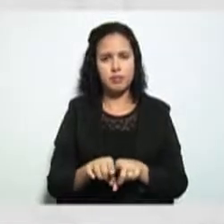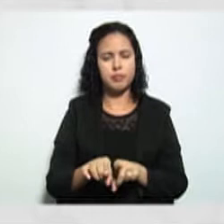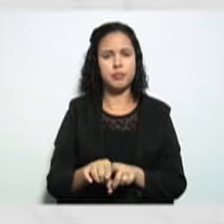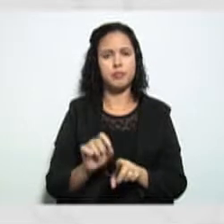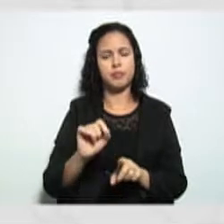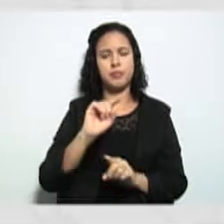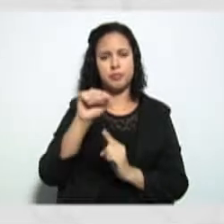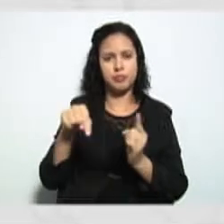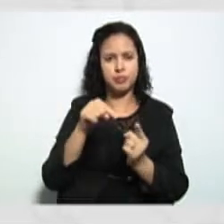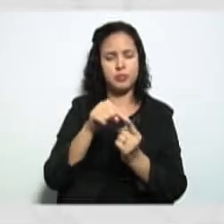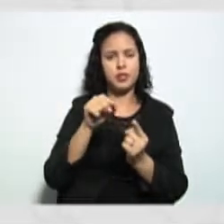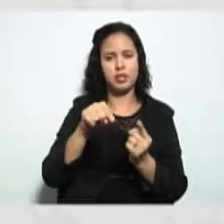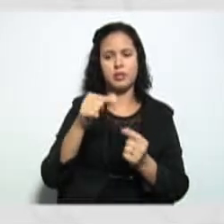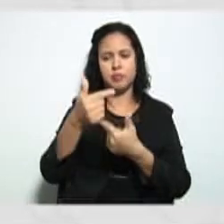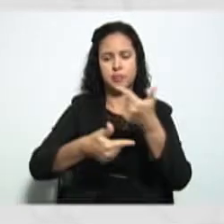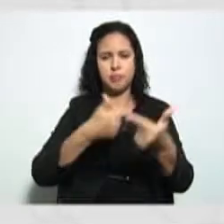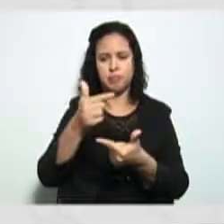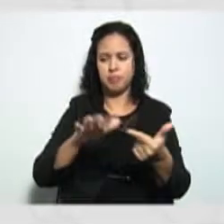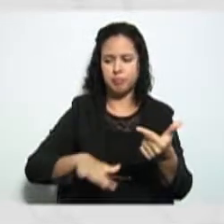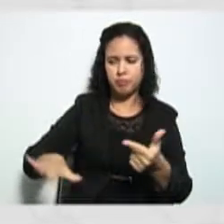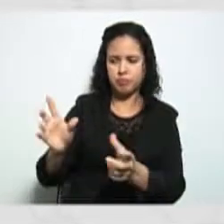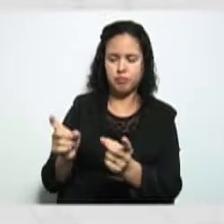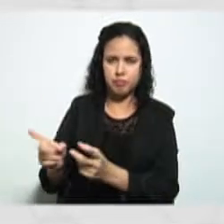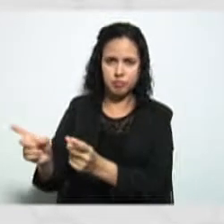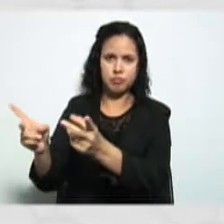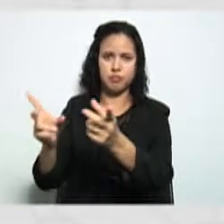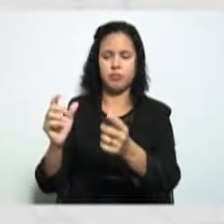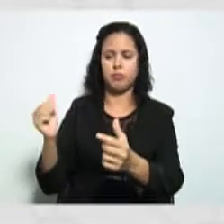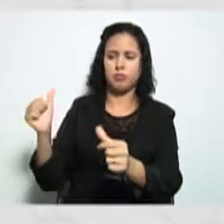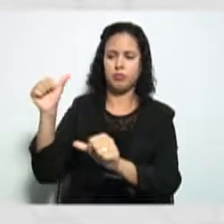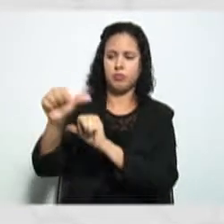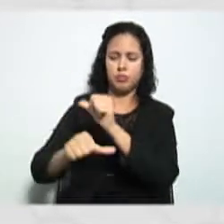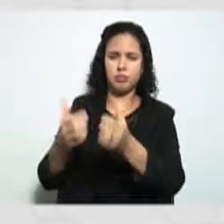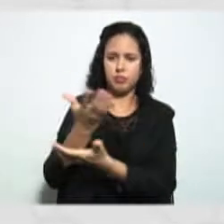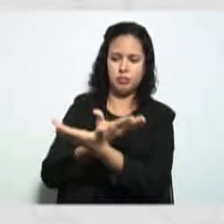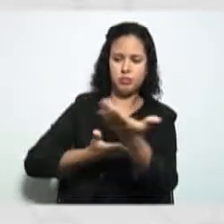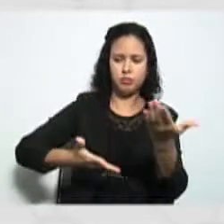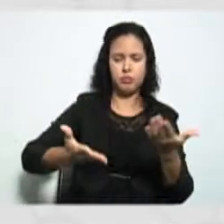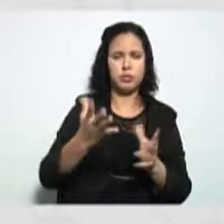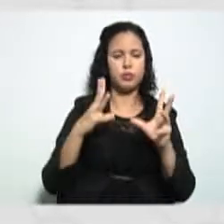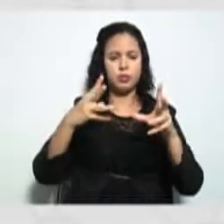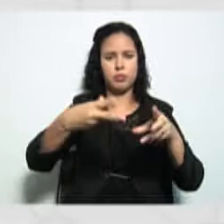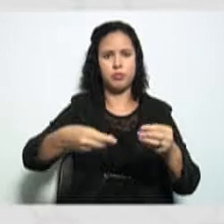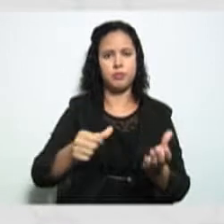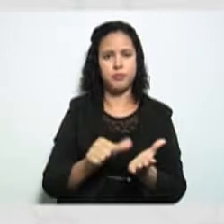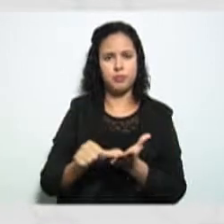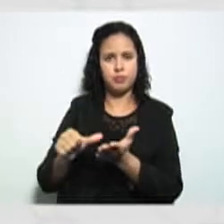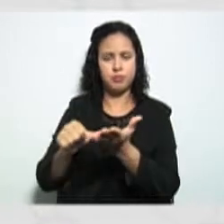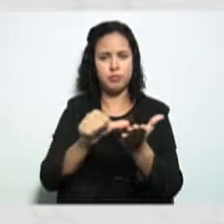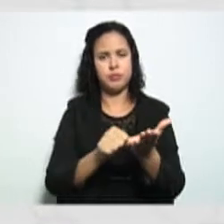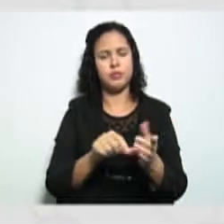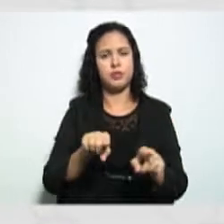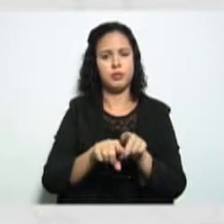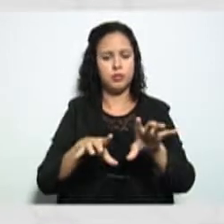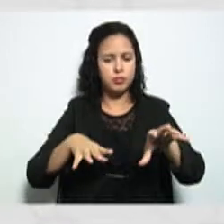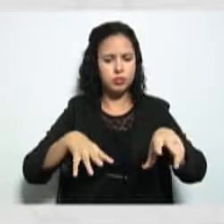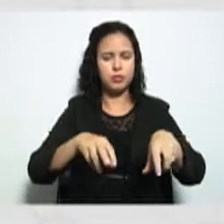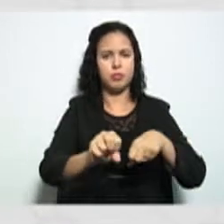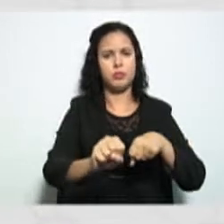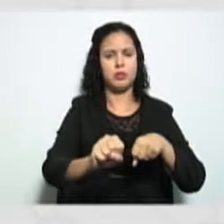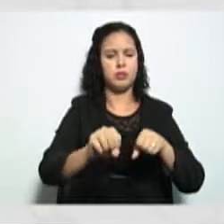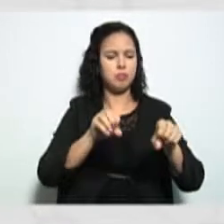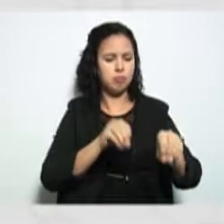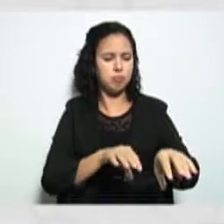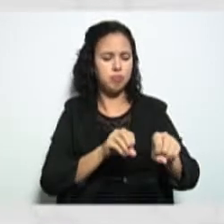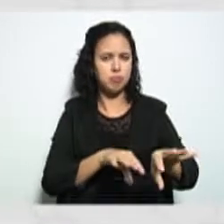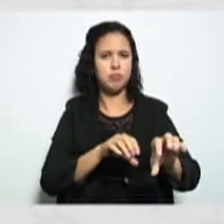é atuar no mercado, gerando benefícios para todos os cooperados. Formar e capacitar seus integrantes para o